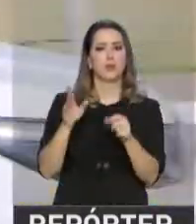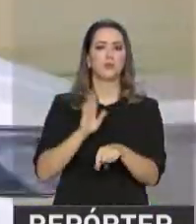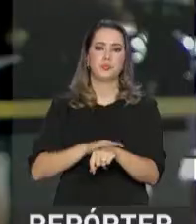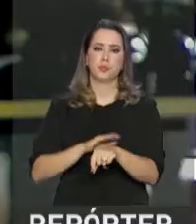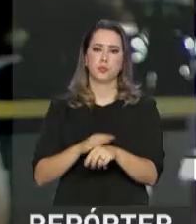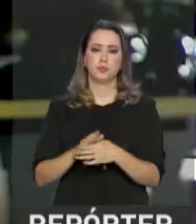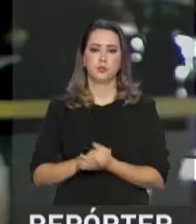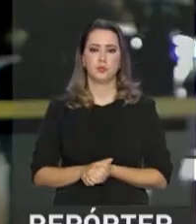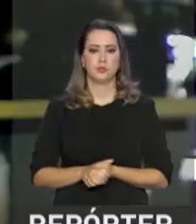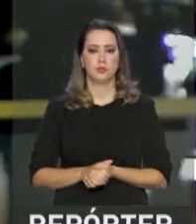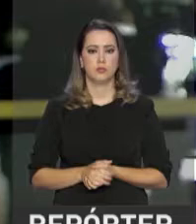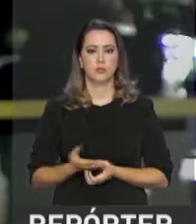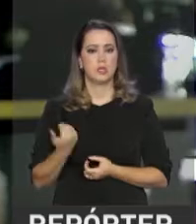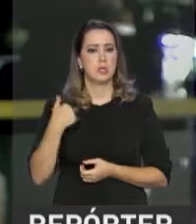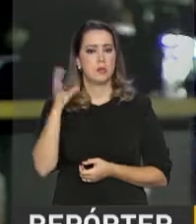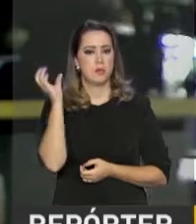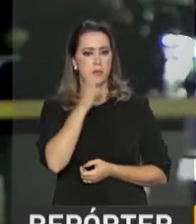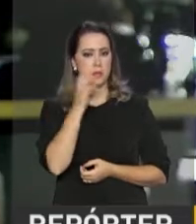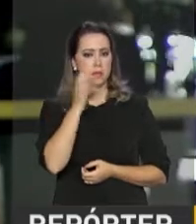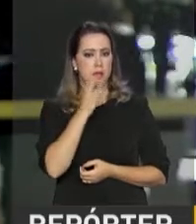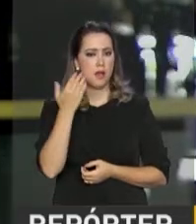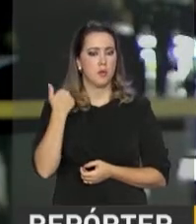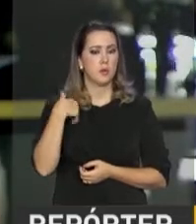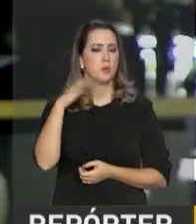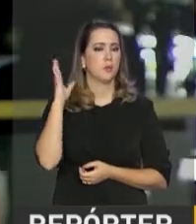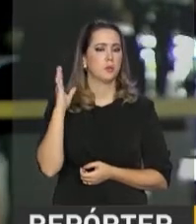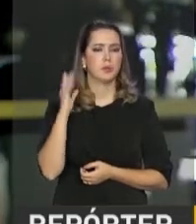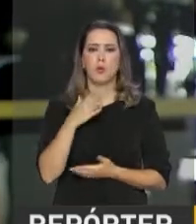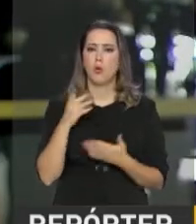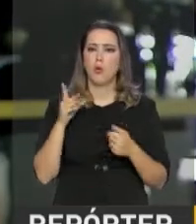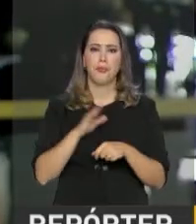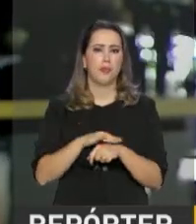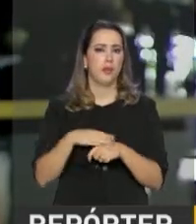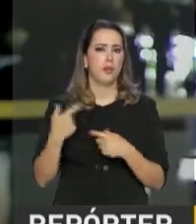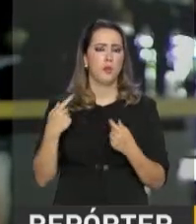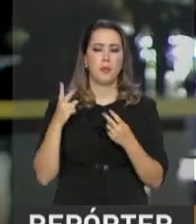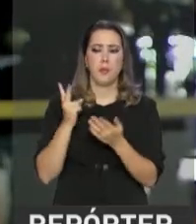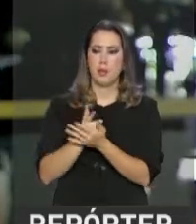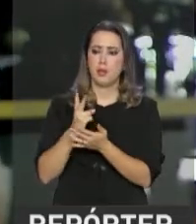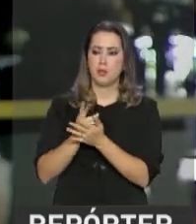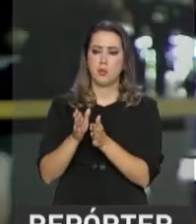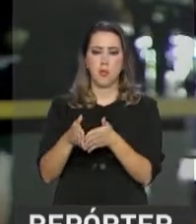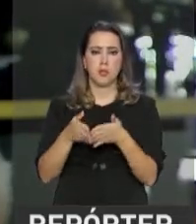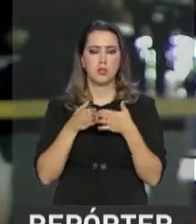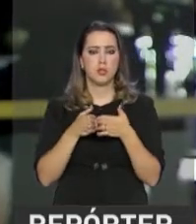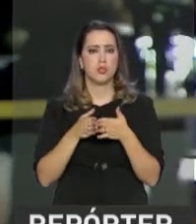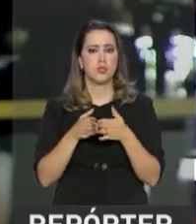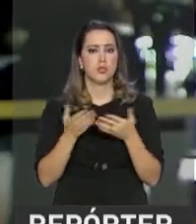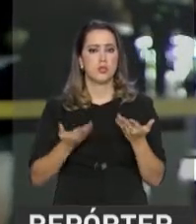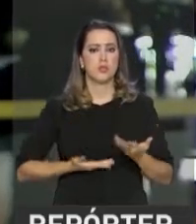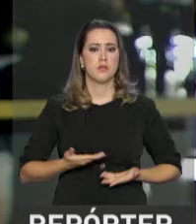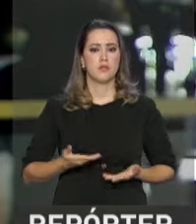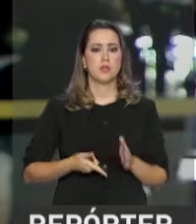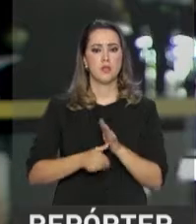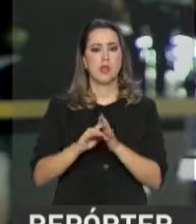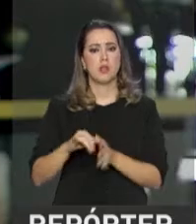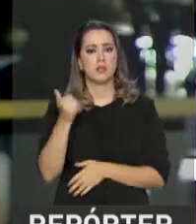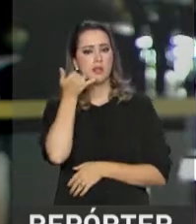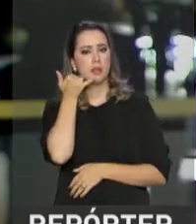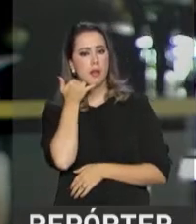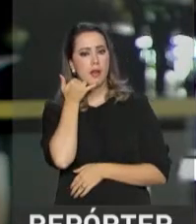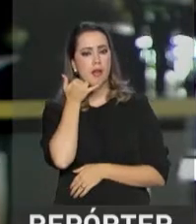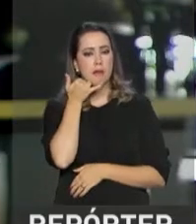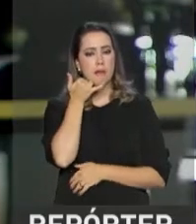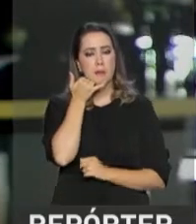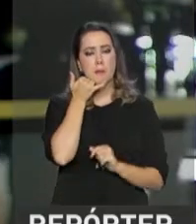tempo muito mais rápido tanto tempo de atendimento melhor quanto menos requisição de serviços antes nós temos que ligar para a central